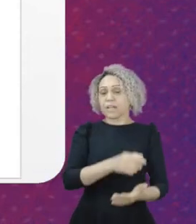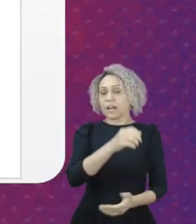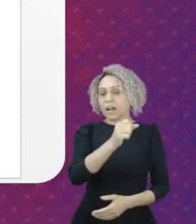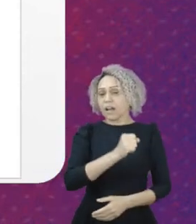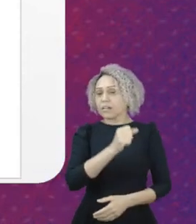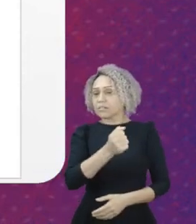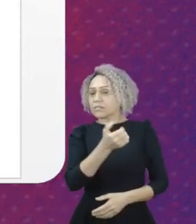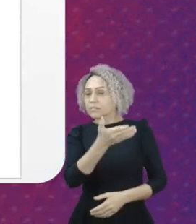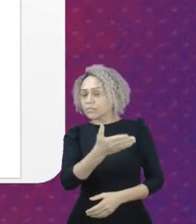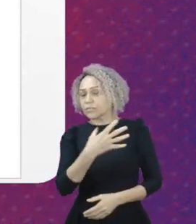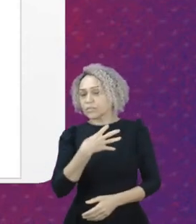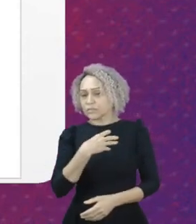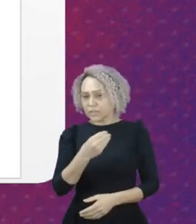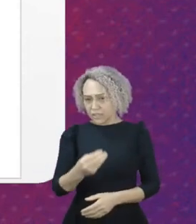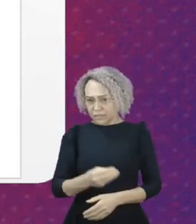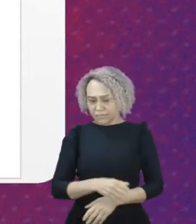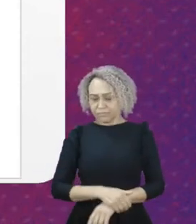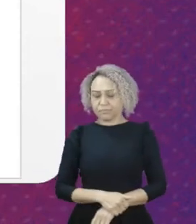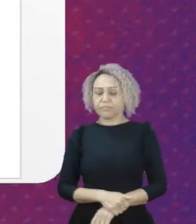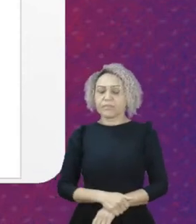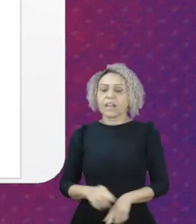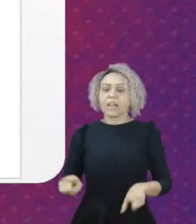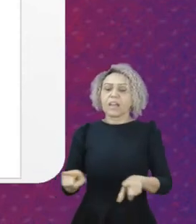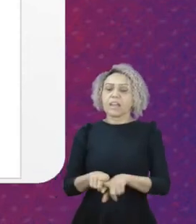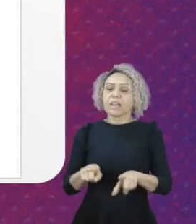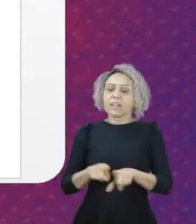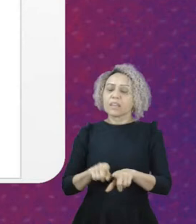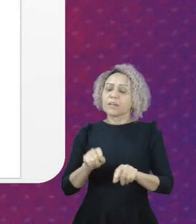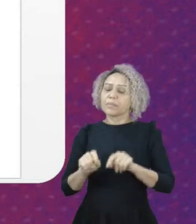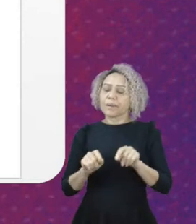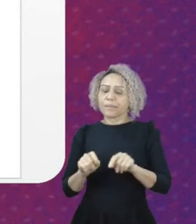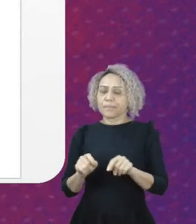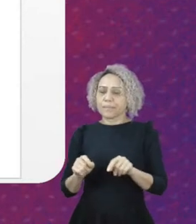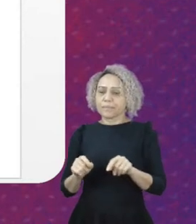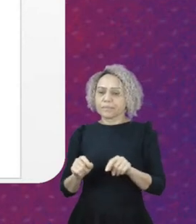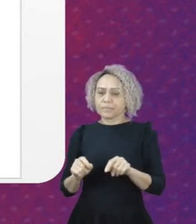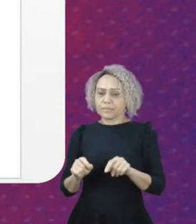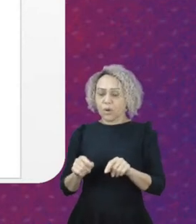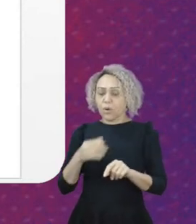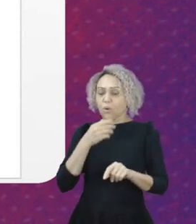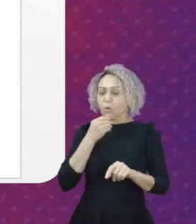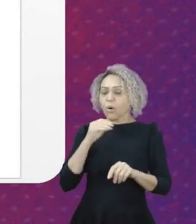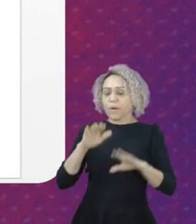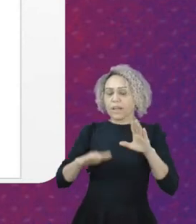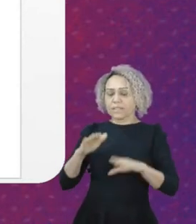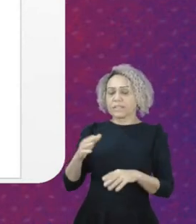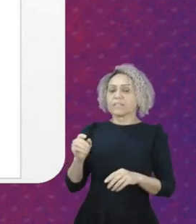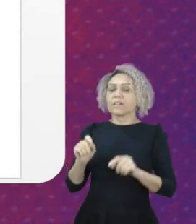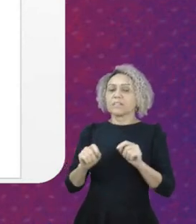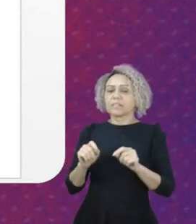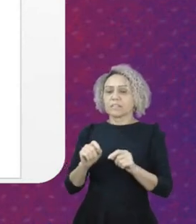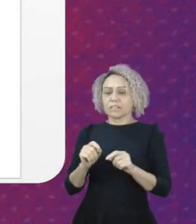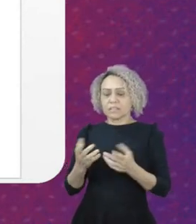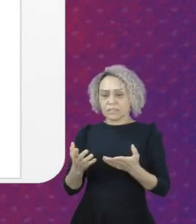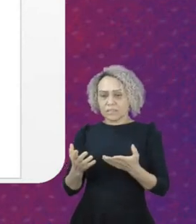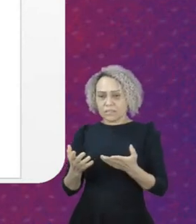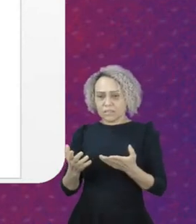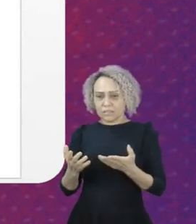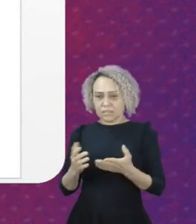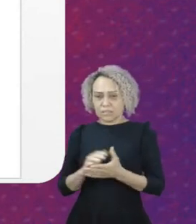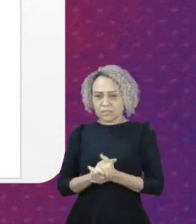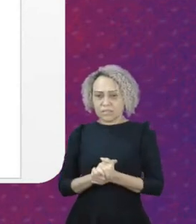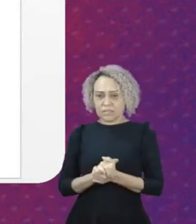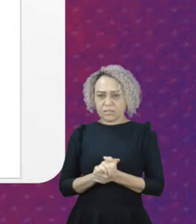tutelada ou incapaz, destituindo de gerir seus próprios recursos. Então, isso também acontece geralmente de filhos contra mães,